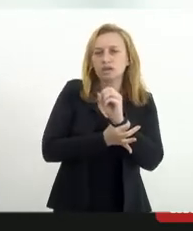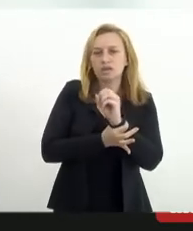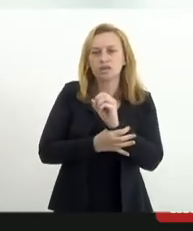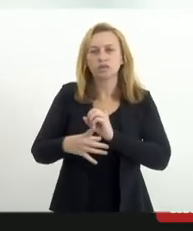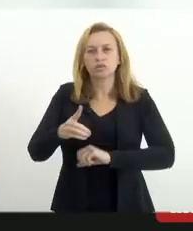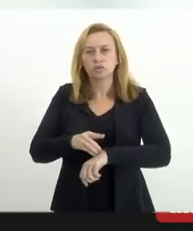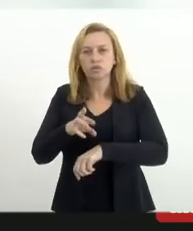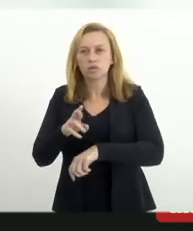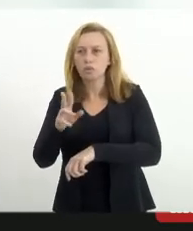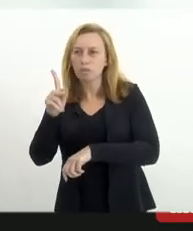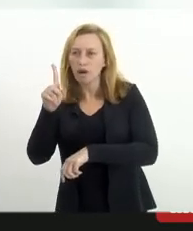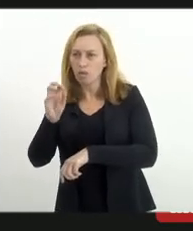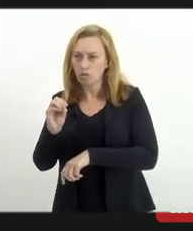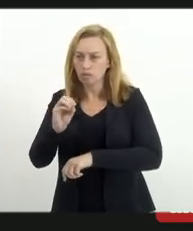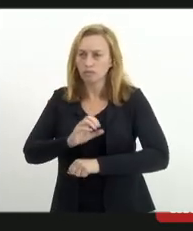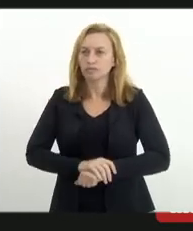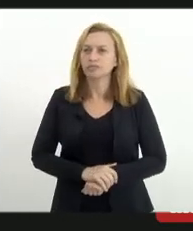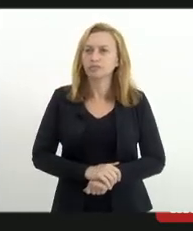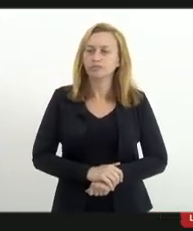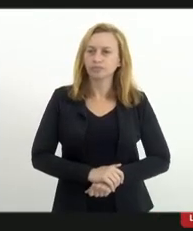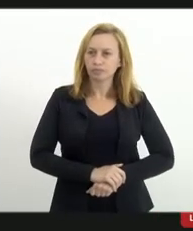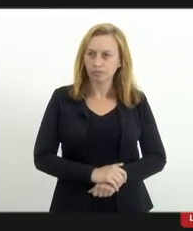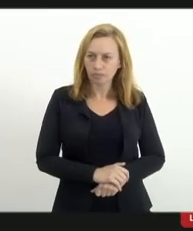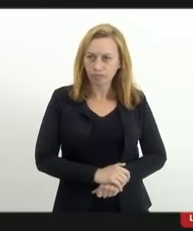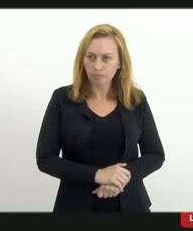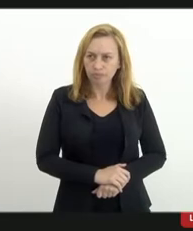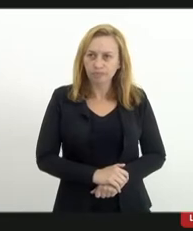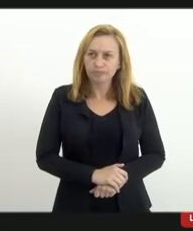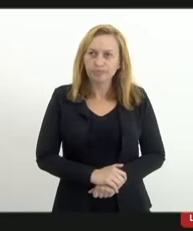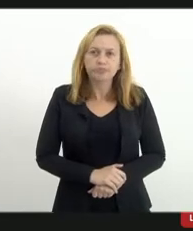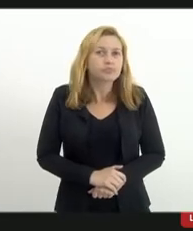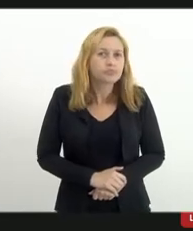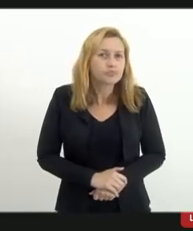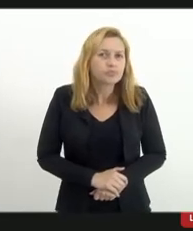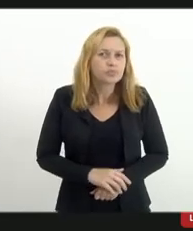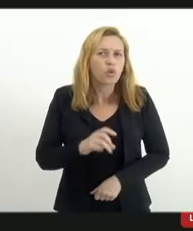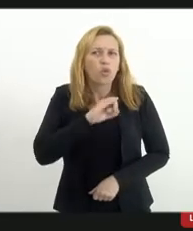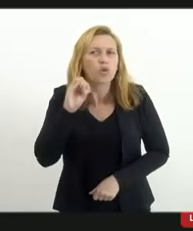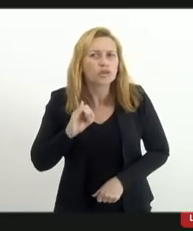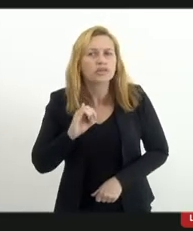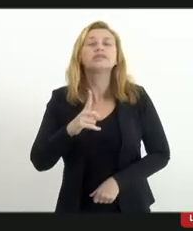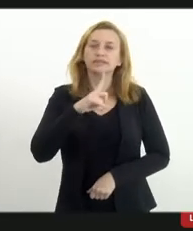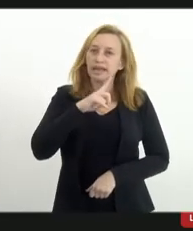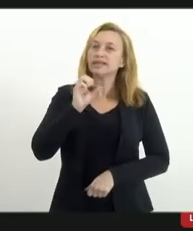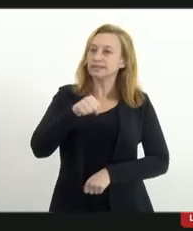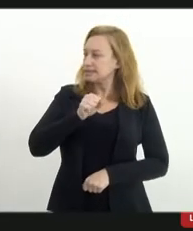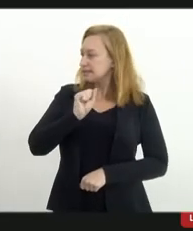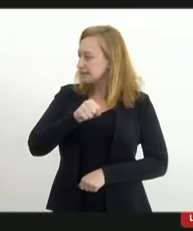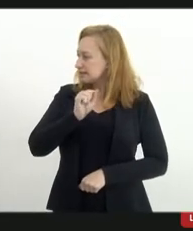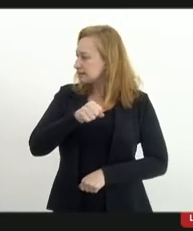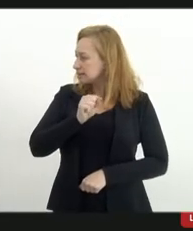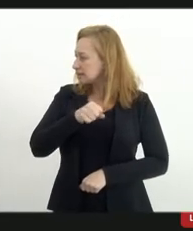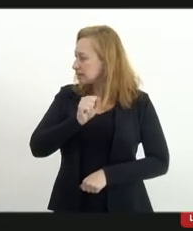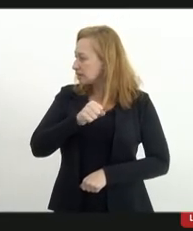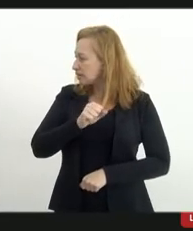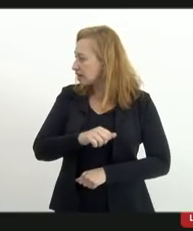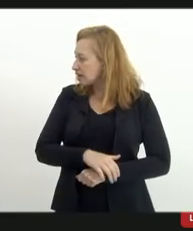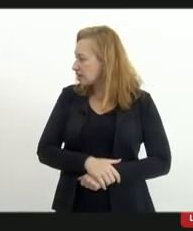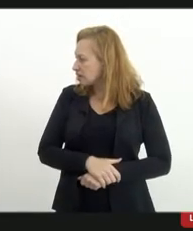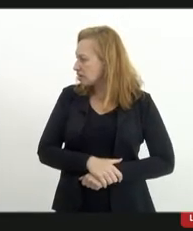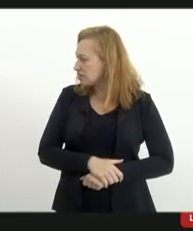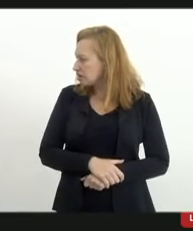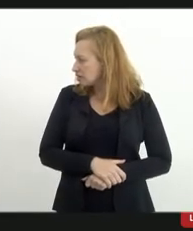Henrique? É que faço. Tem? Tem sim. Sim. Então, vou perguntar um a